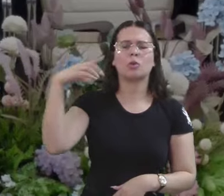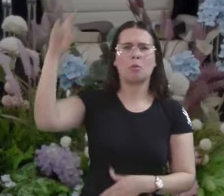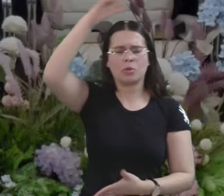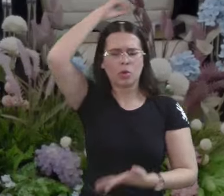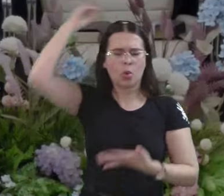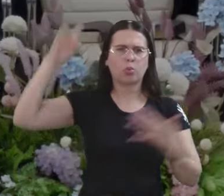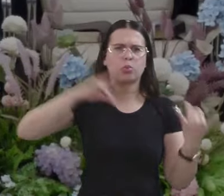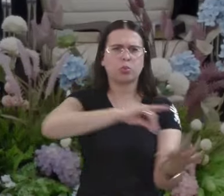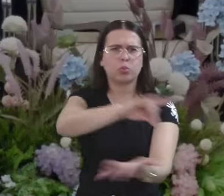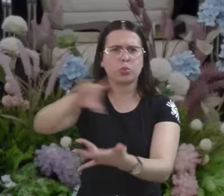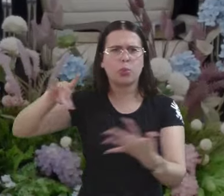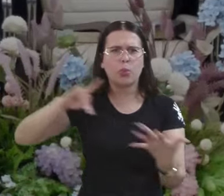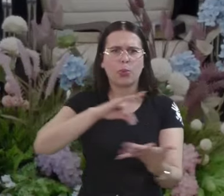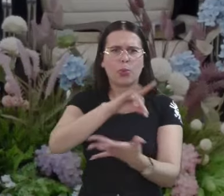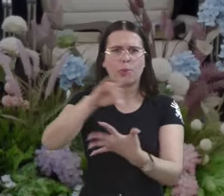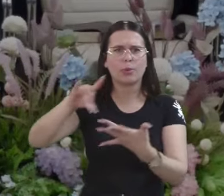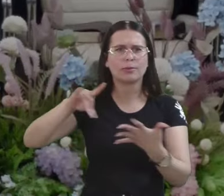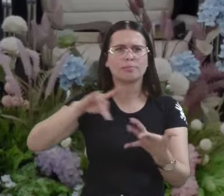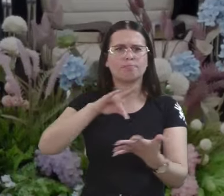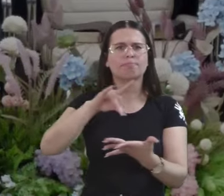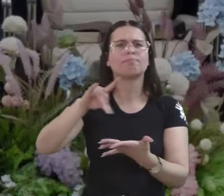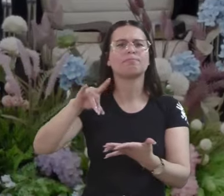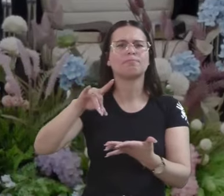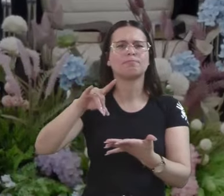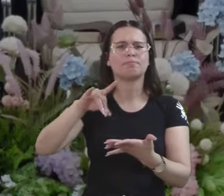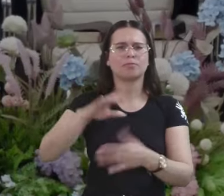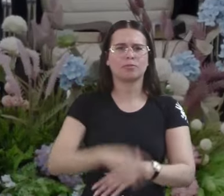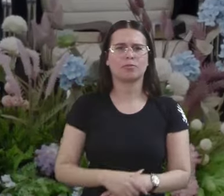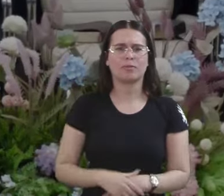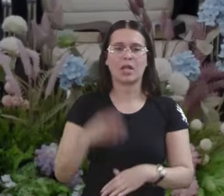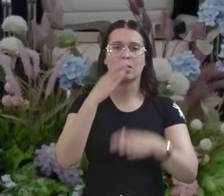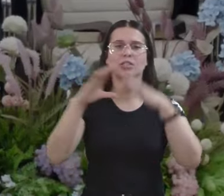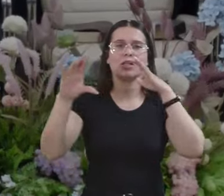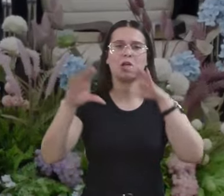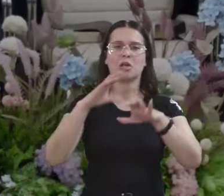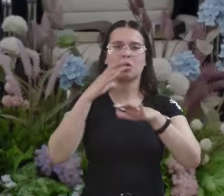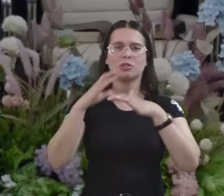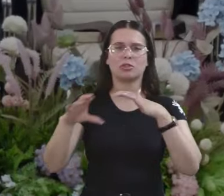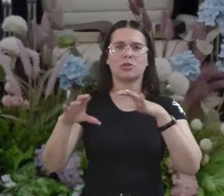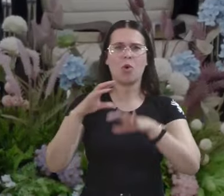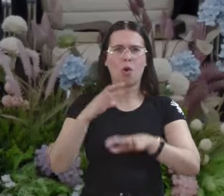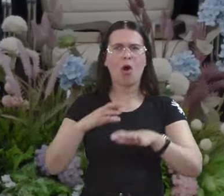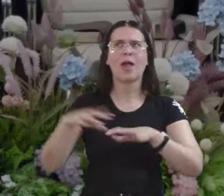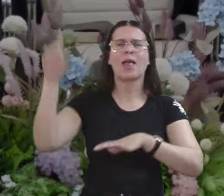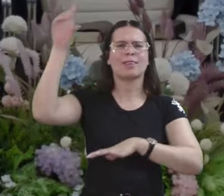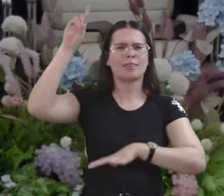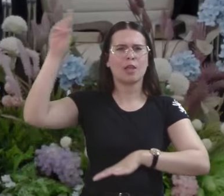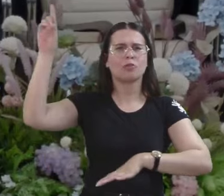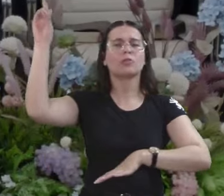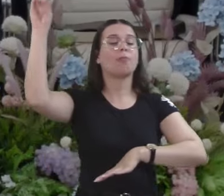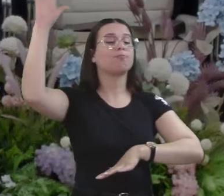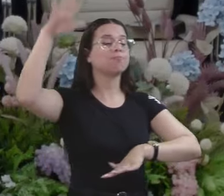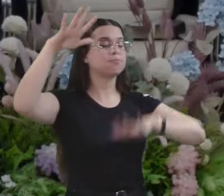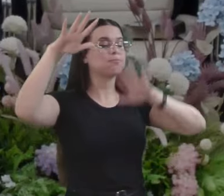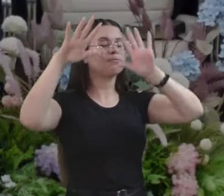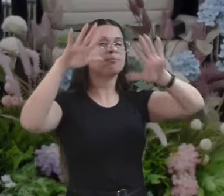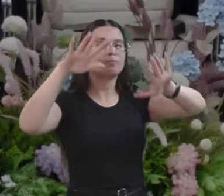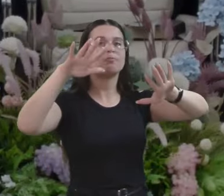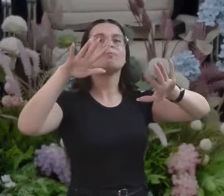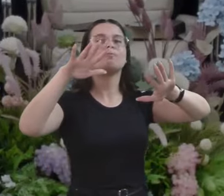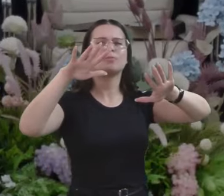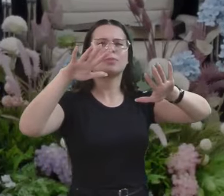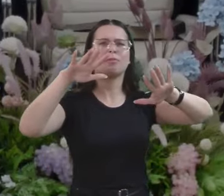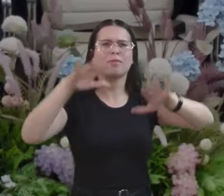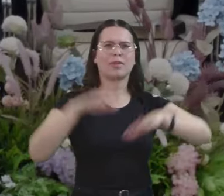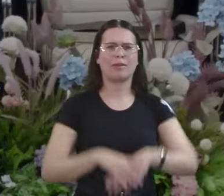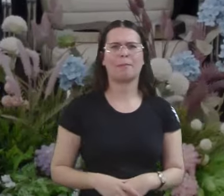de Deus está regendo daqui? Atrás da cantora está a mão dele, atrás do cantor está a mão dele. Não é por acaso